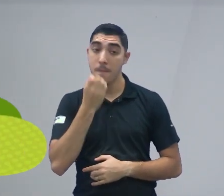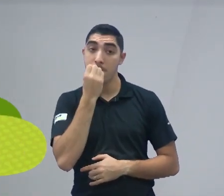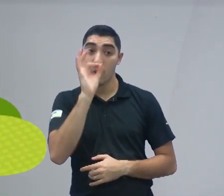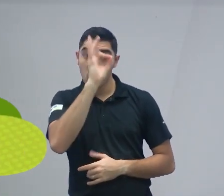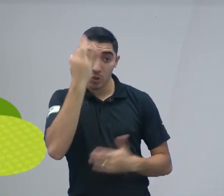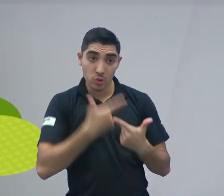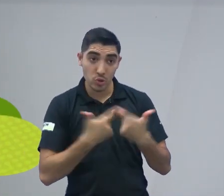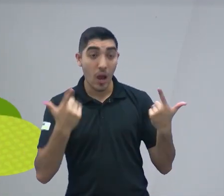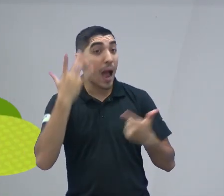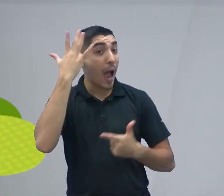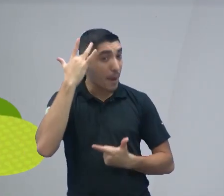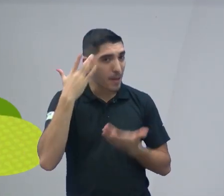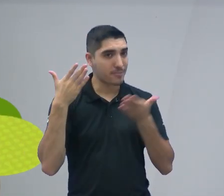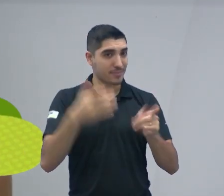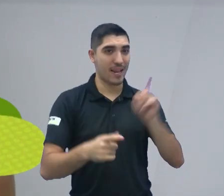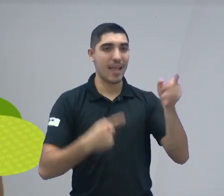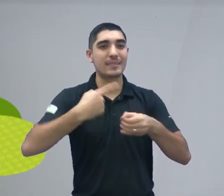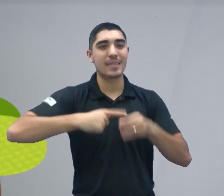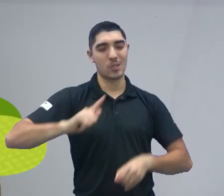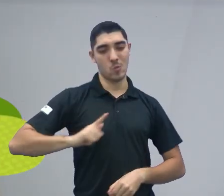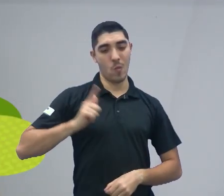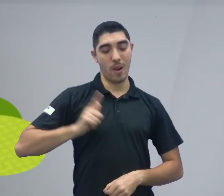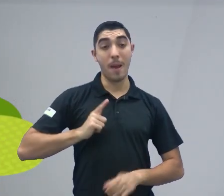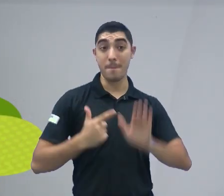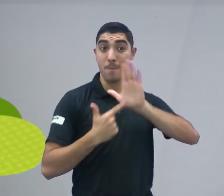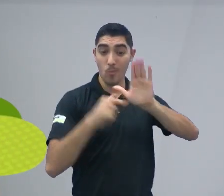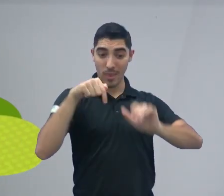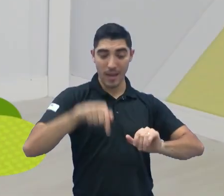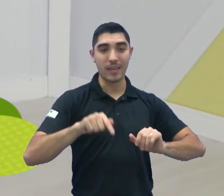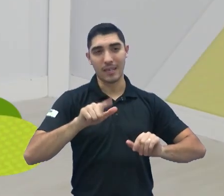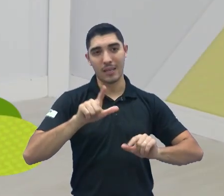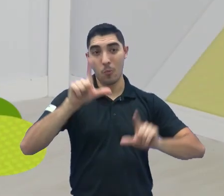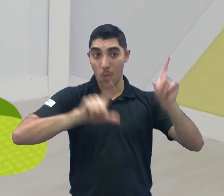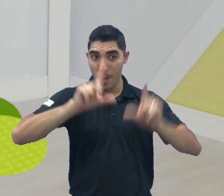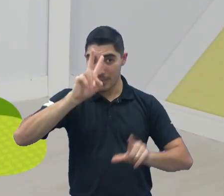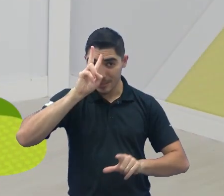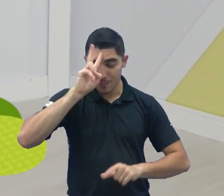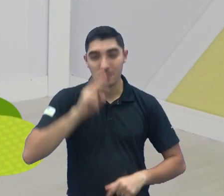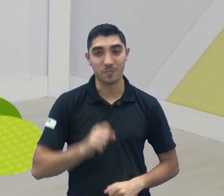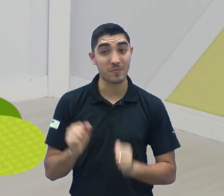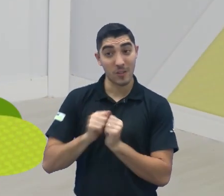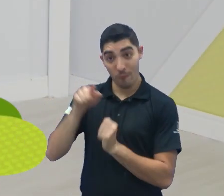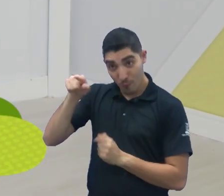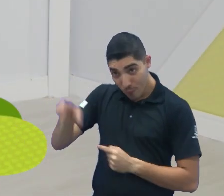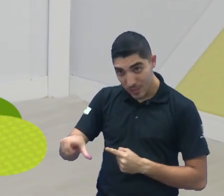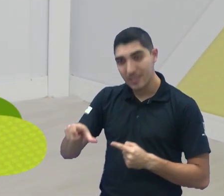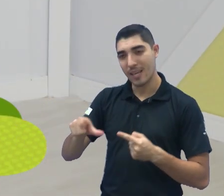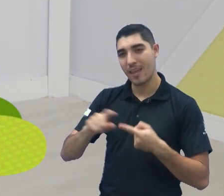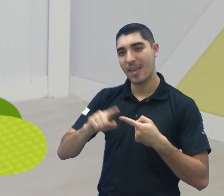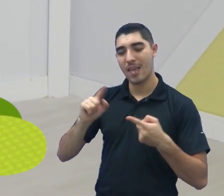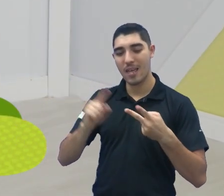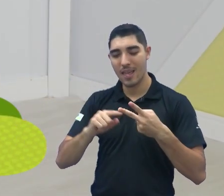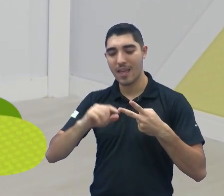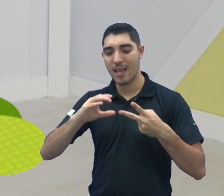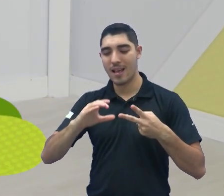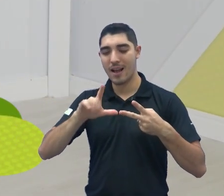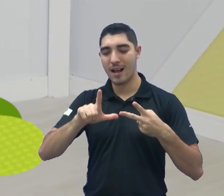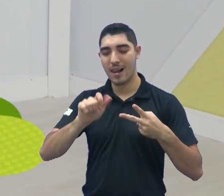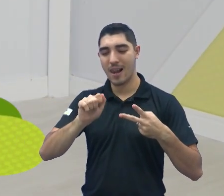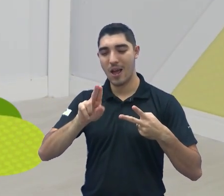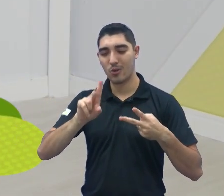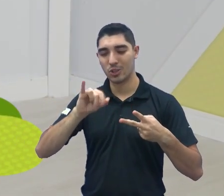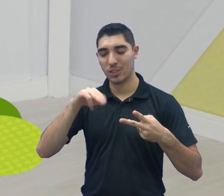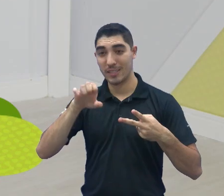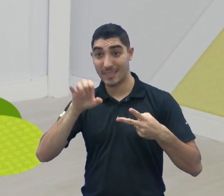lá amanhã e vamos trazer os detalhes aqui no Hora do Esporte de segunda. É verdade, você e o Claudinei Salles, o Bolso de Taubaté, estarão lá no Dario Rodrigues Leite